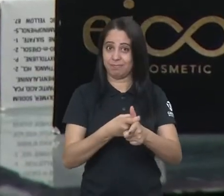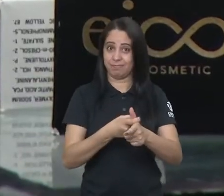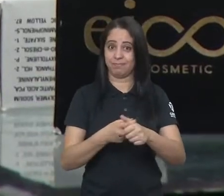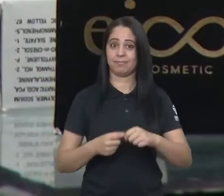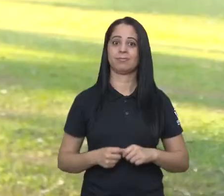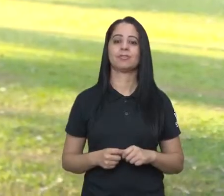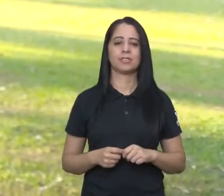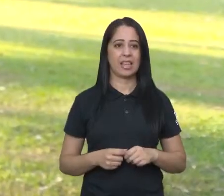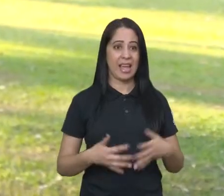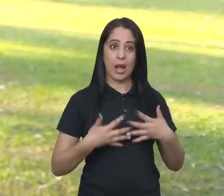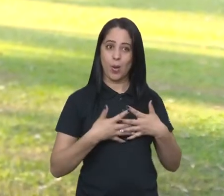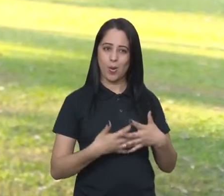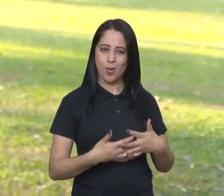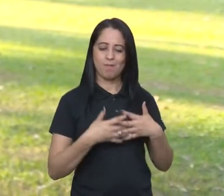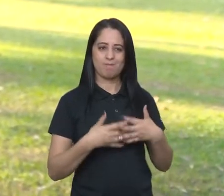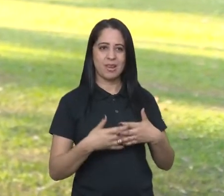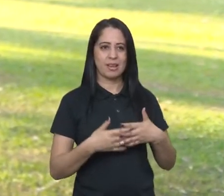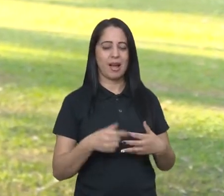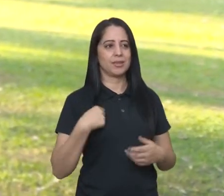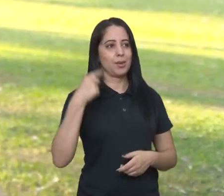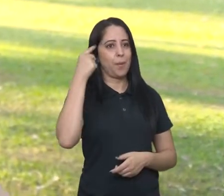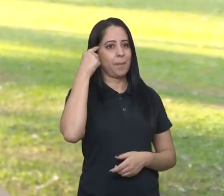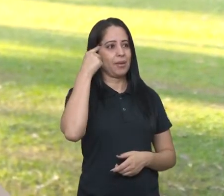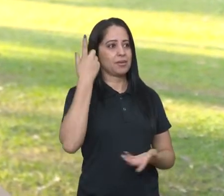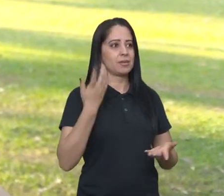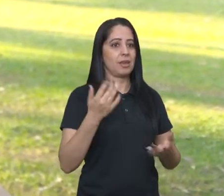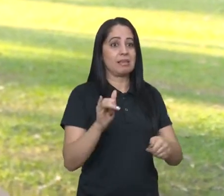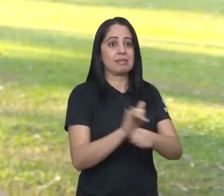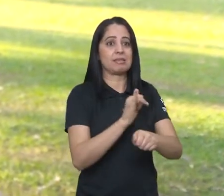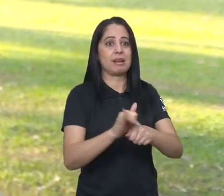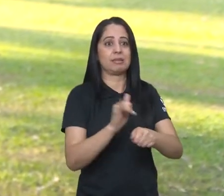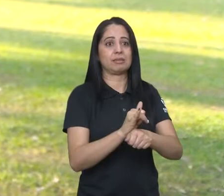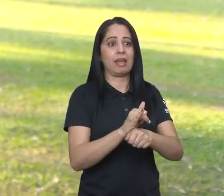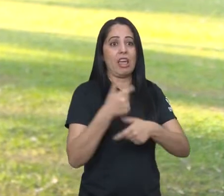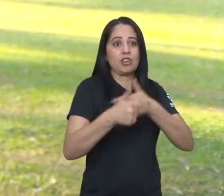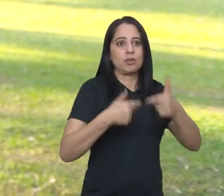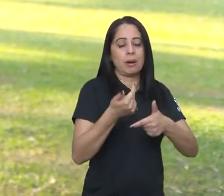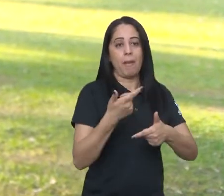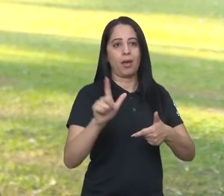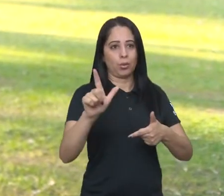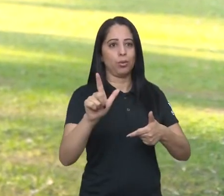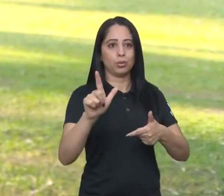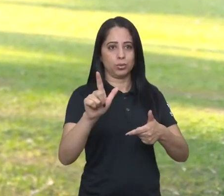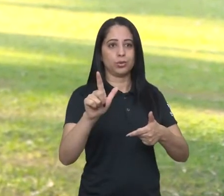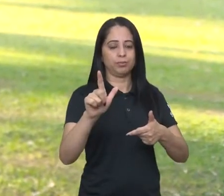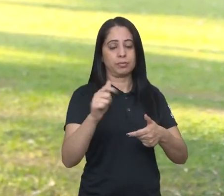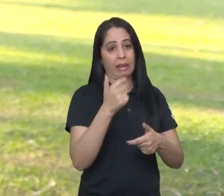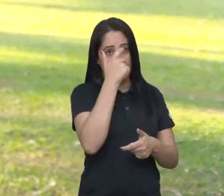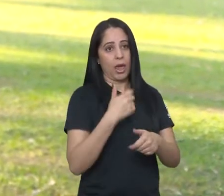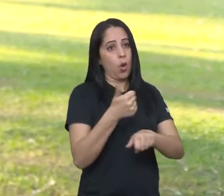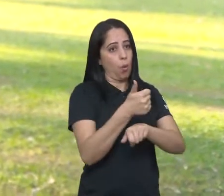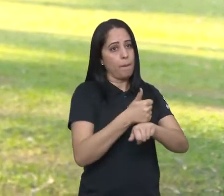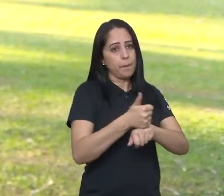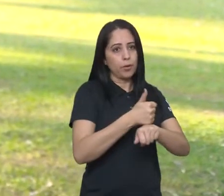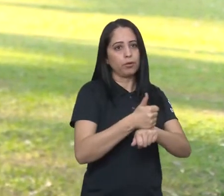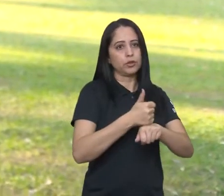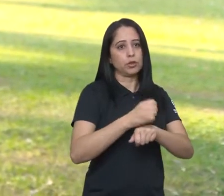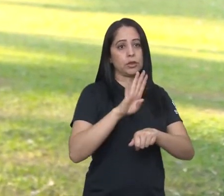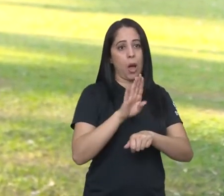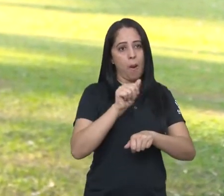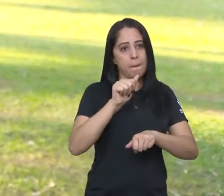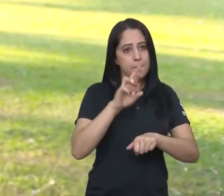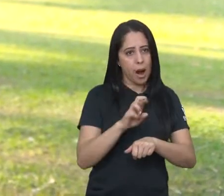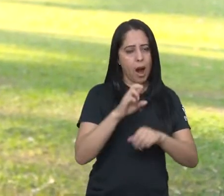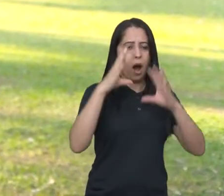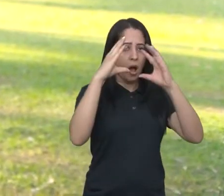do mês. Bem complicado, tive que correr para outra área também, que na parte de Uber, tipo, me aproximo em barman, trabalho em